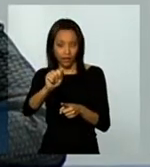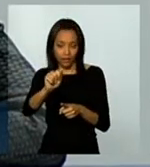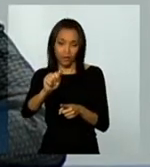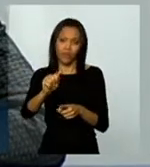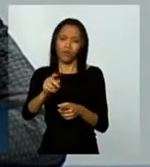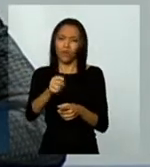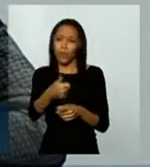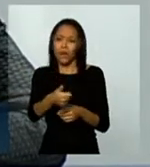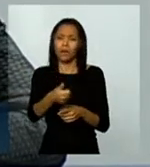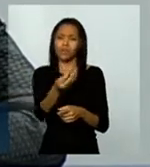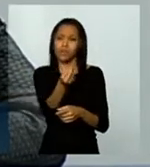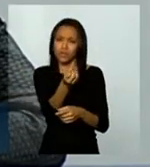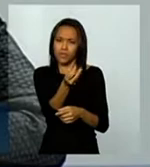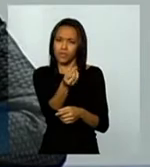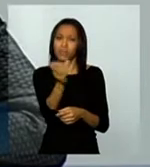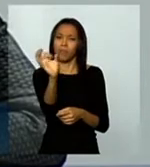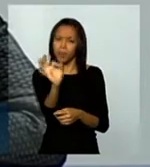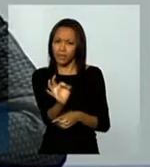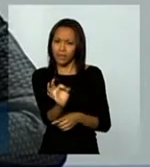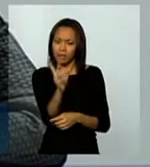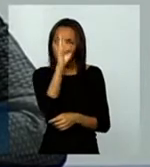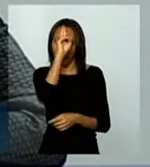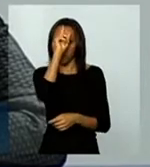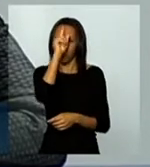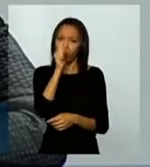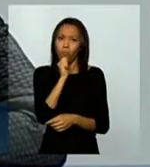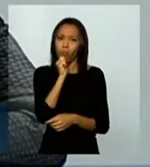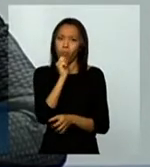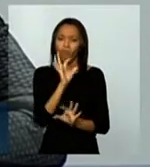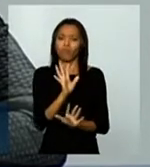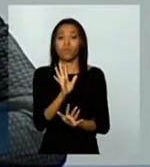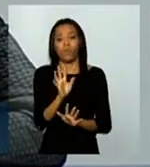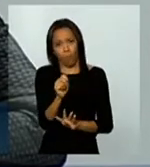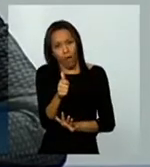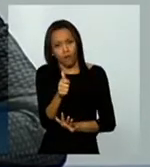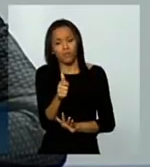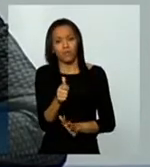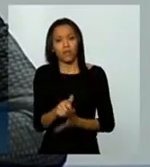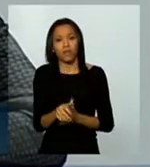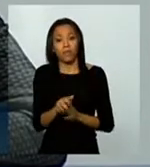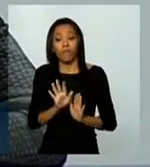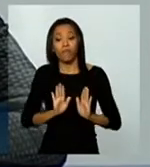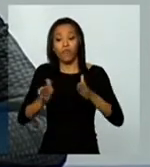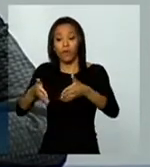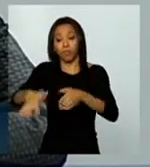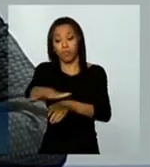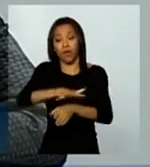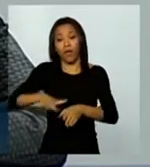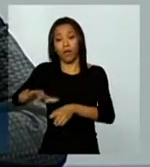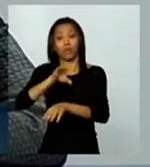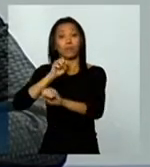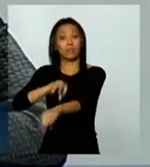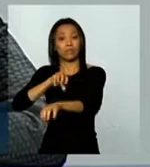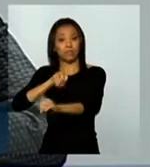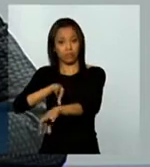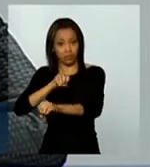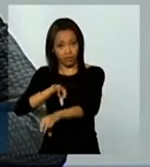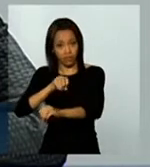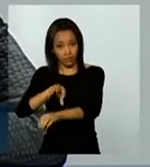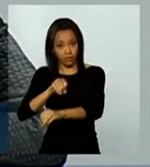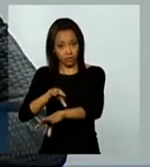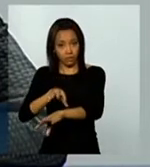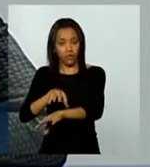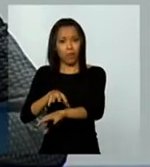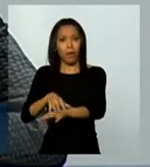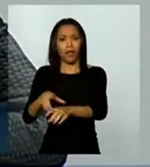quase 60%, se a minha memória não me trai aqui, é para a área de educação, exatamente para a ampliação